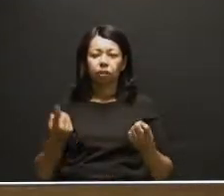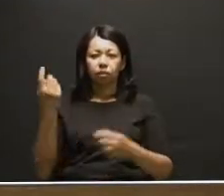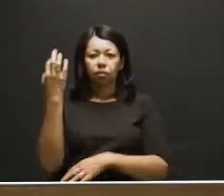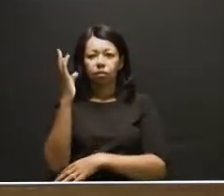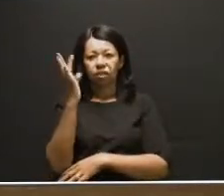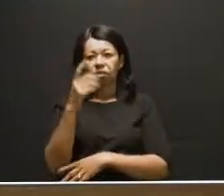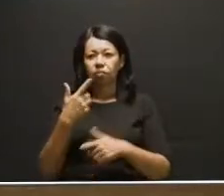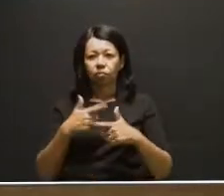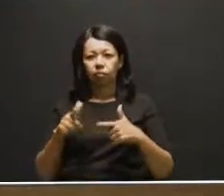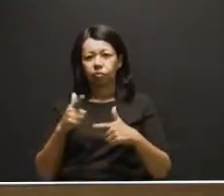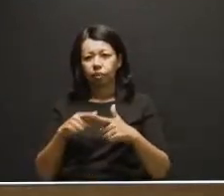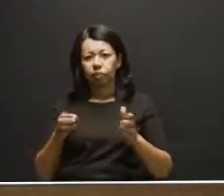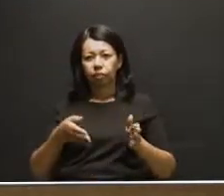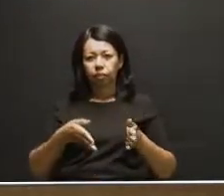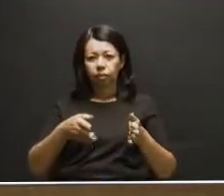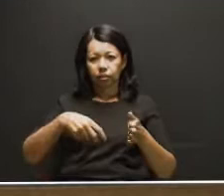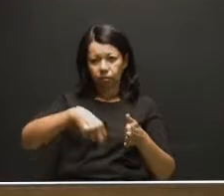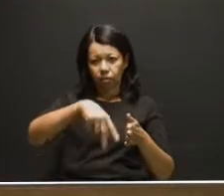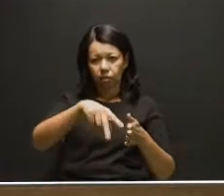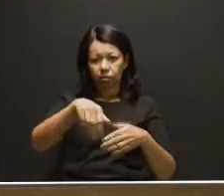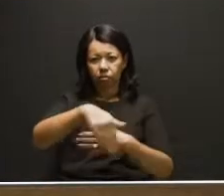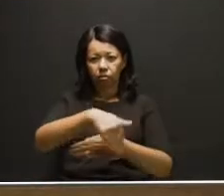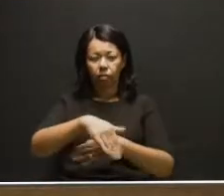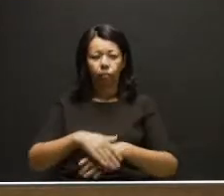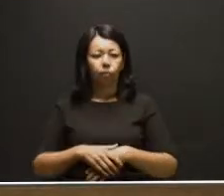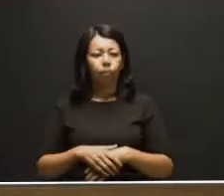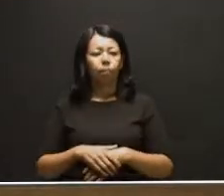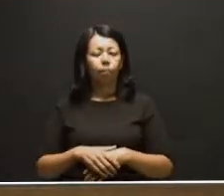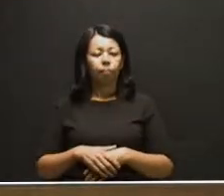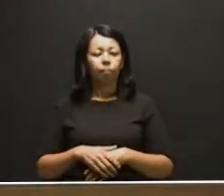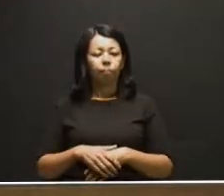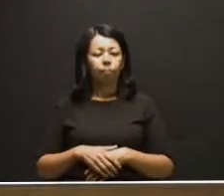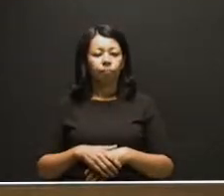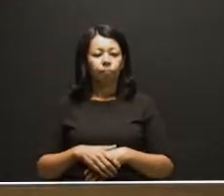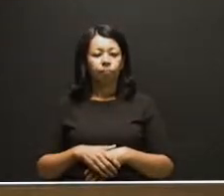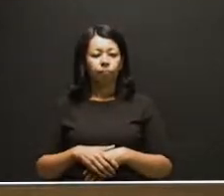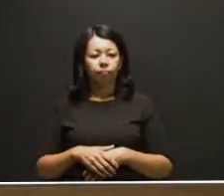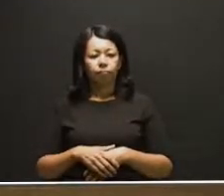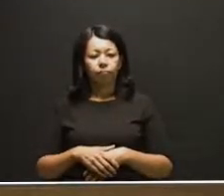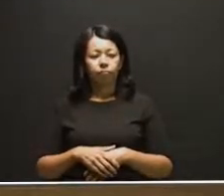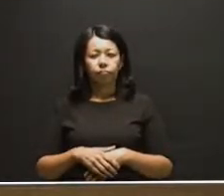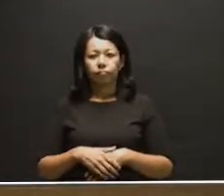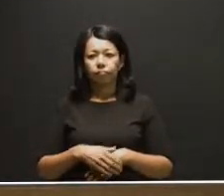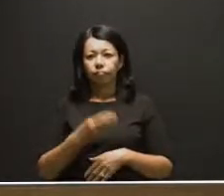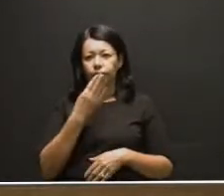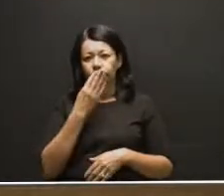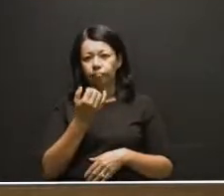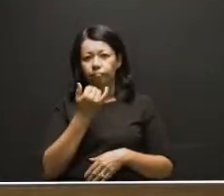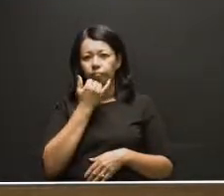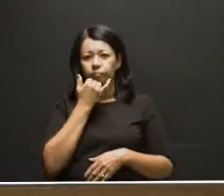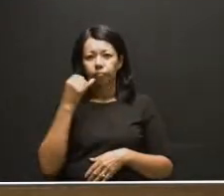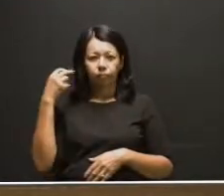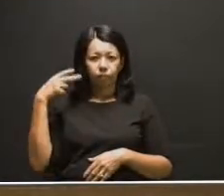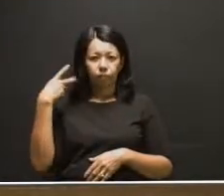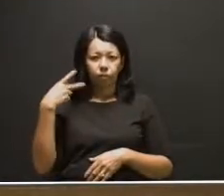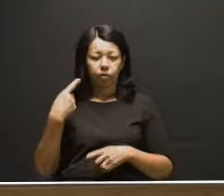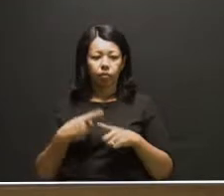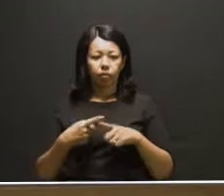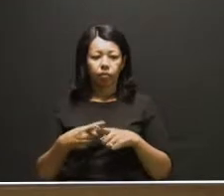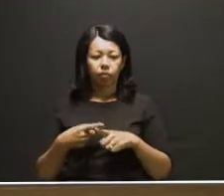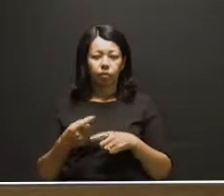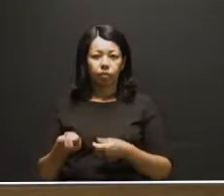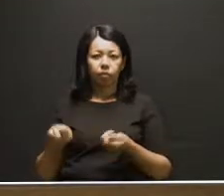calçadas mas eu não quero fugir aqui dessa risco para o vereador eu acabei de